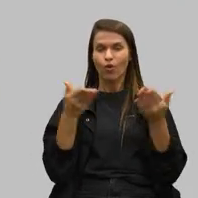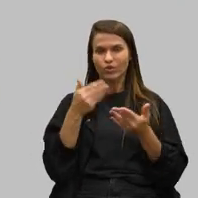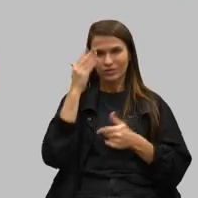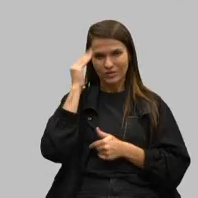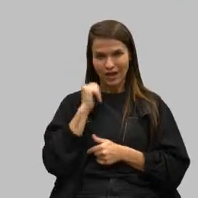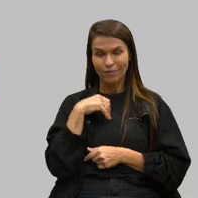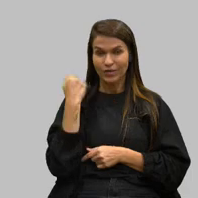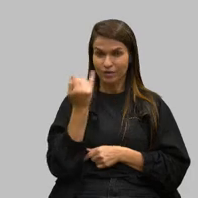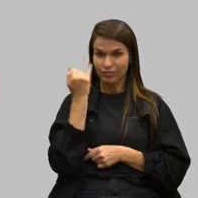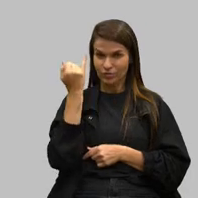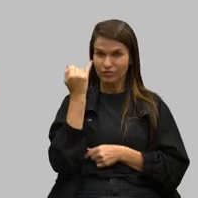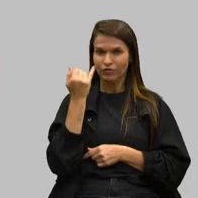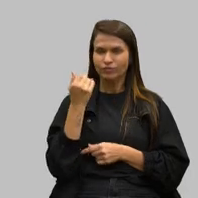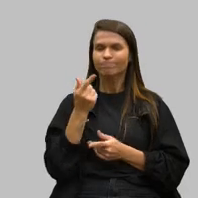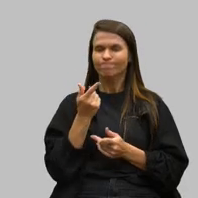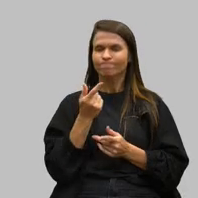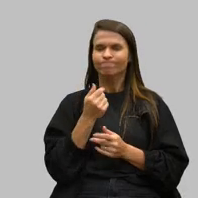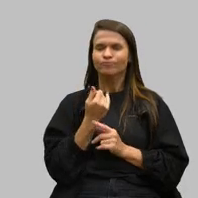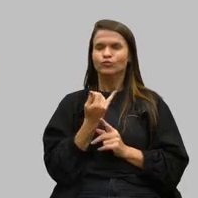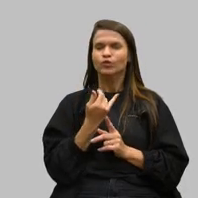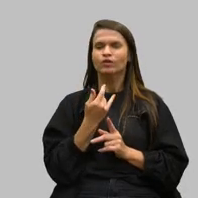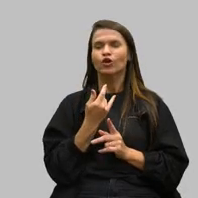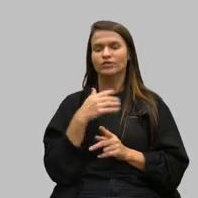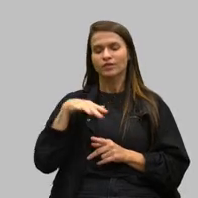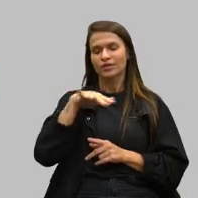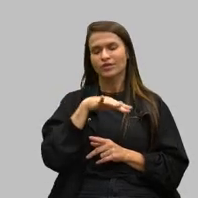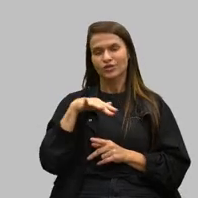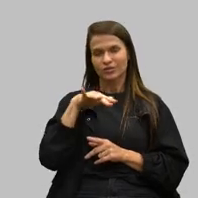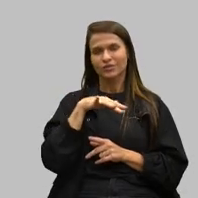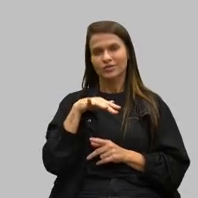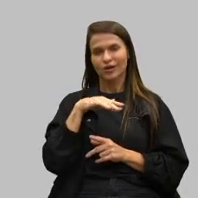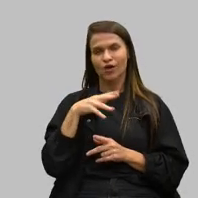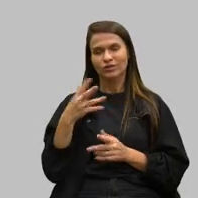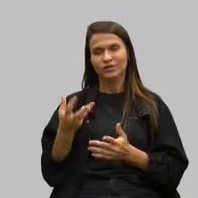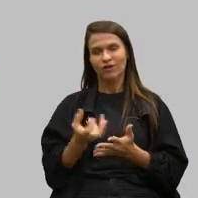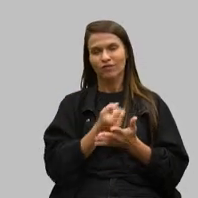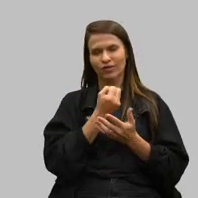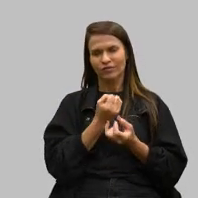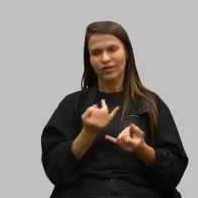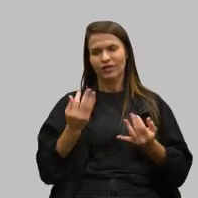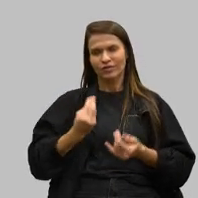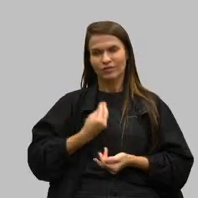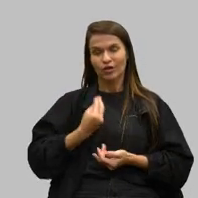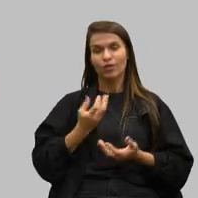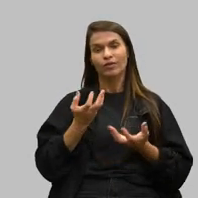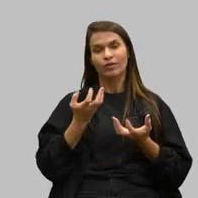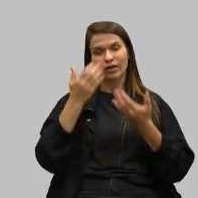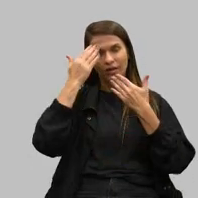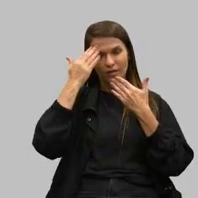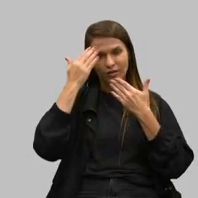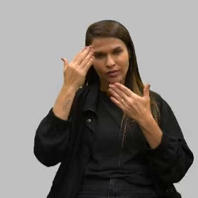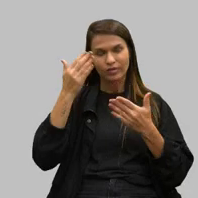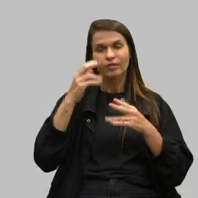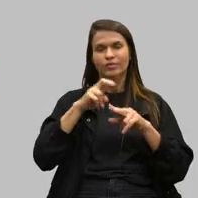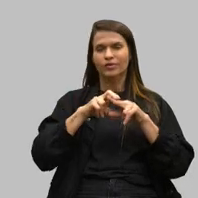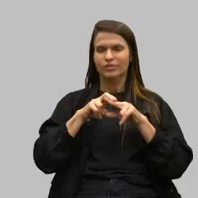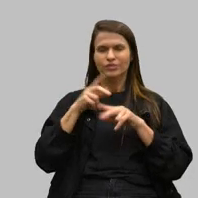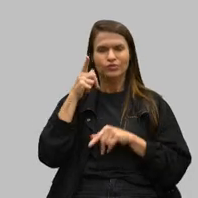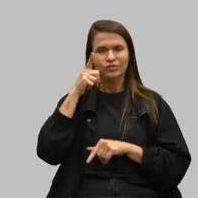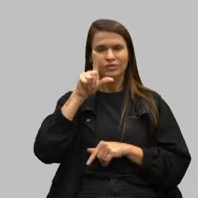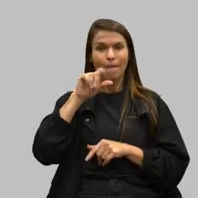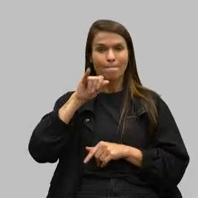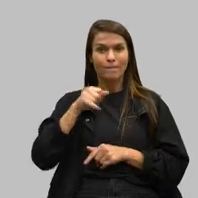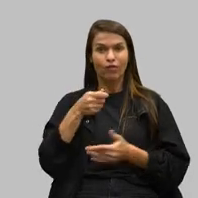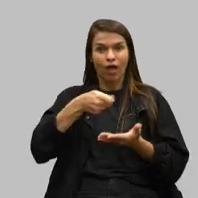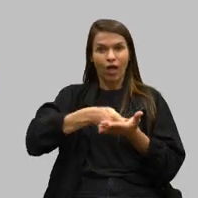importância que foi um divisor de águas na nossa região, salvando muitas vidas. Eu só tenho que agradecer por essa conquista, aproveitar e